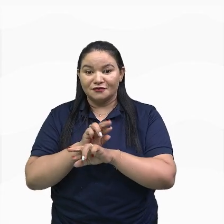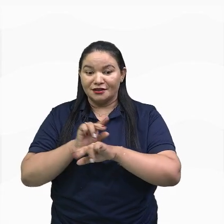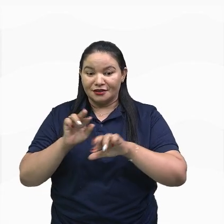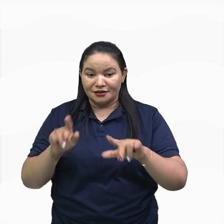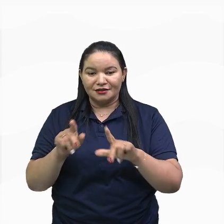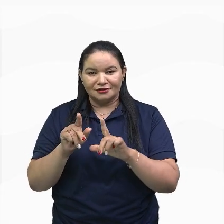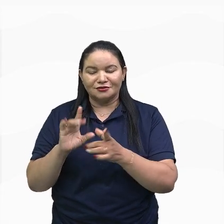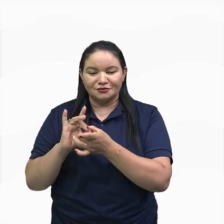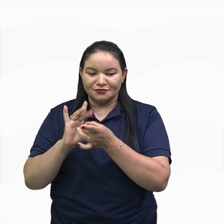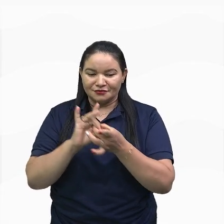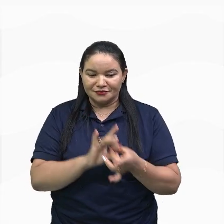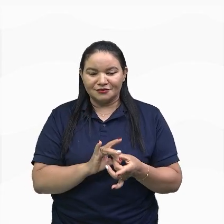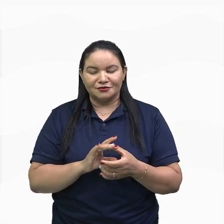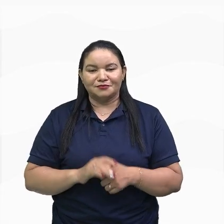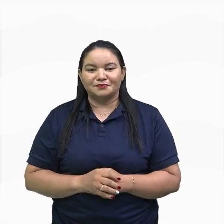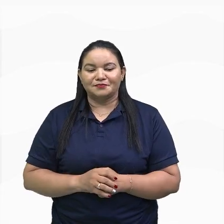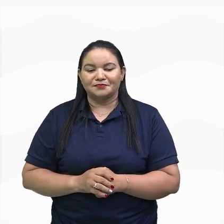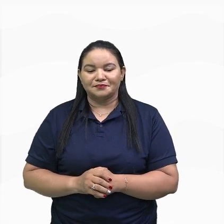diferentes contextos.